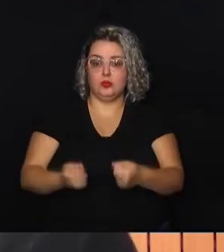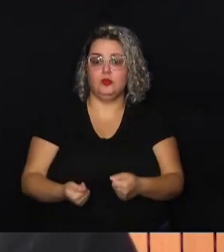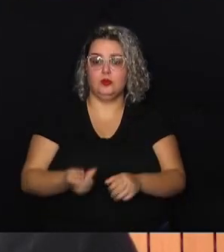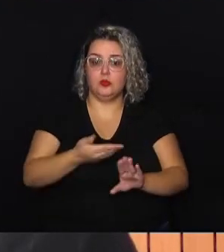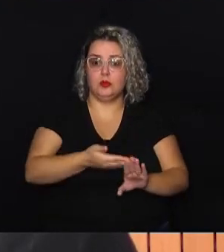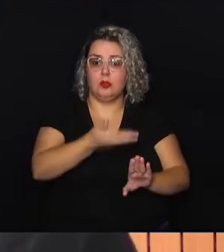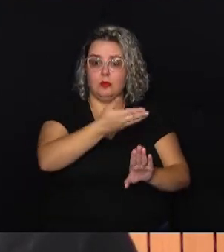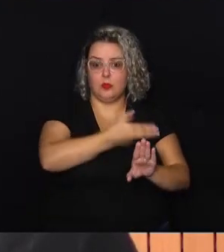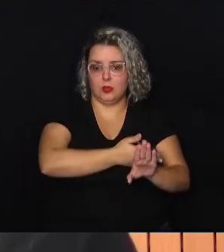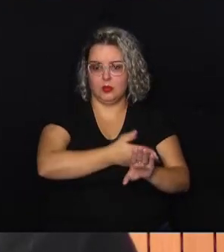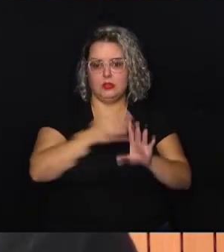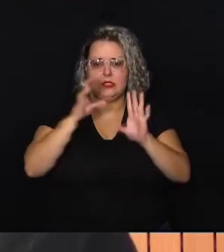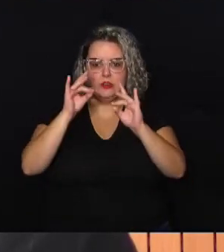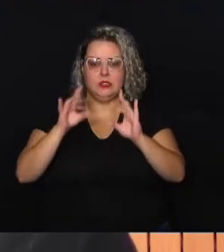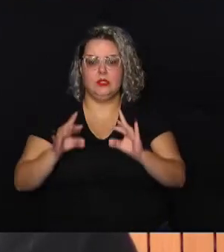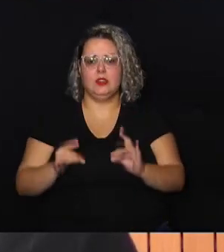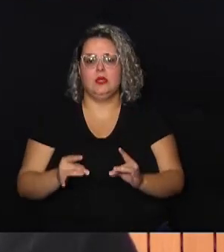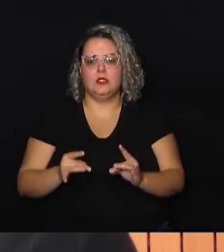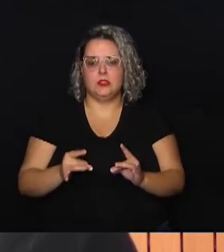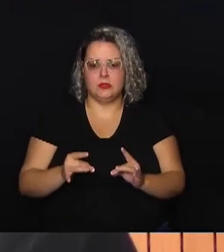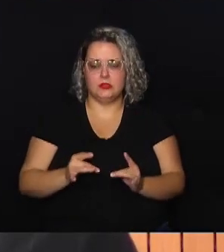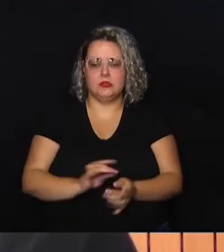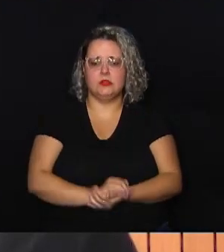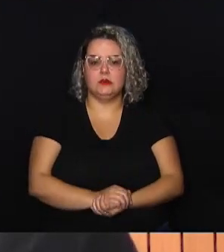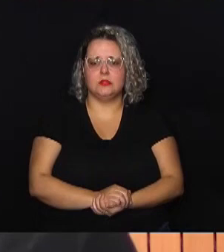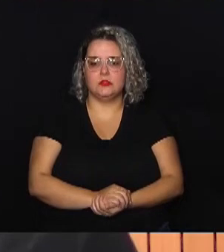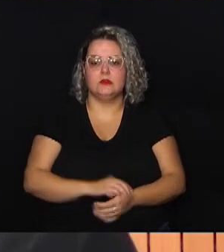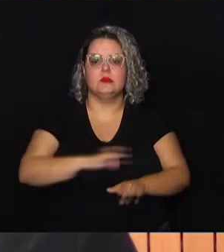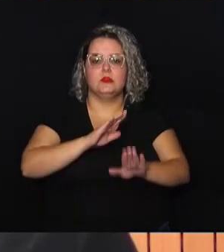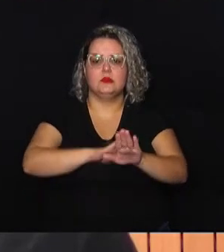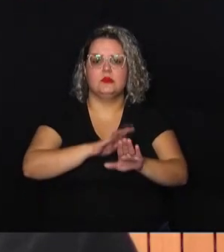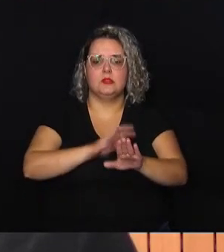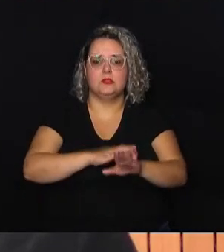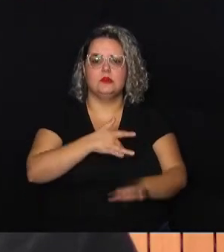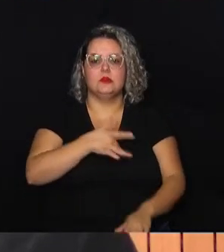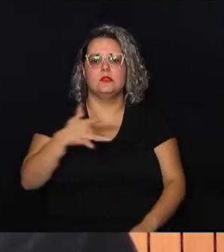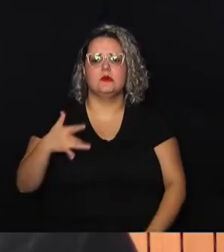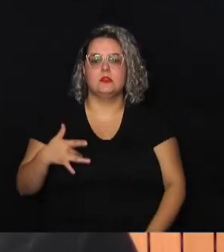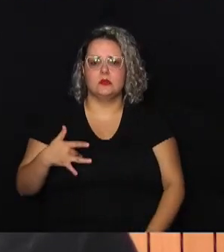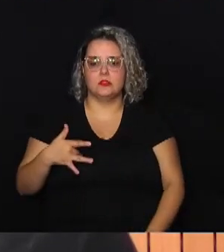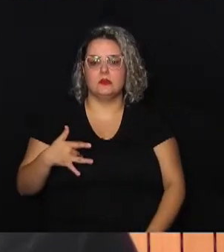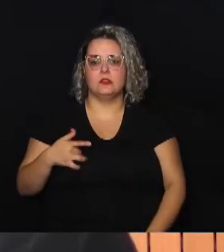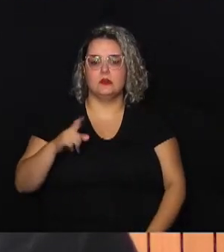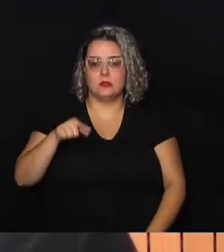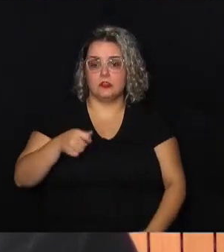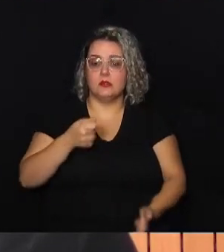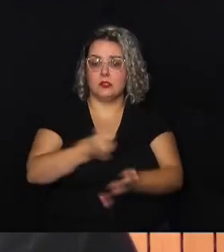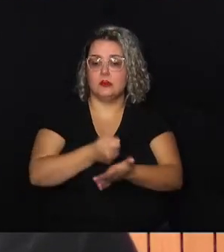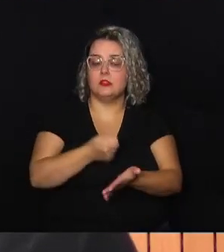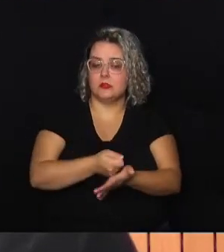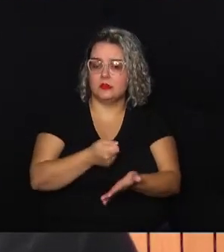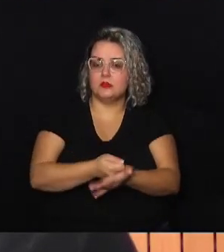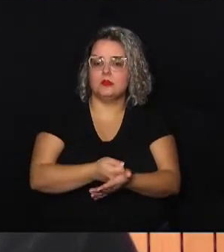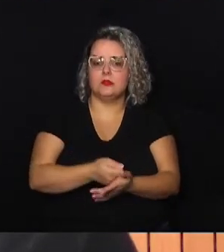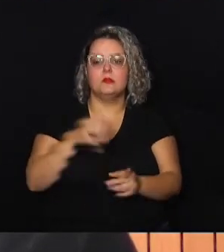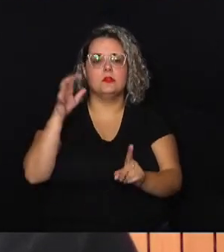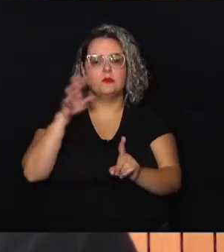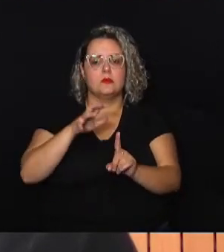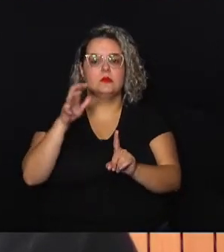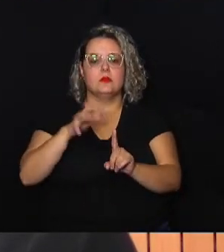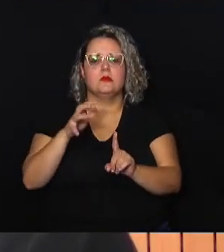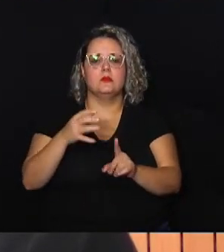trás, detalhes de ações de saúde que são cobradas e que são pactuadas